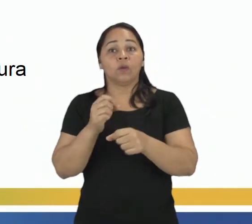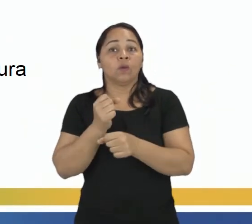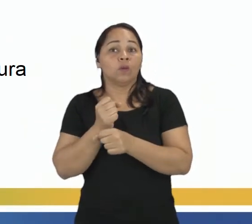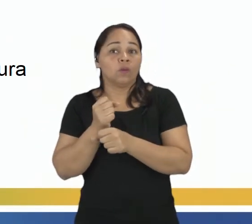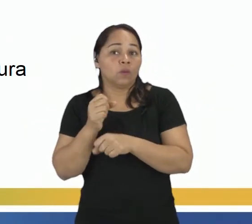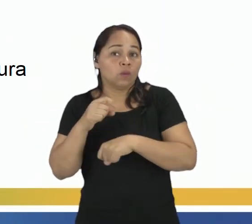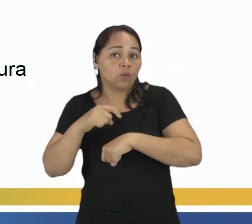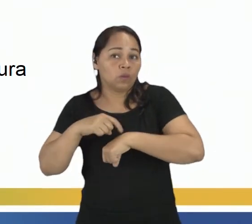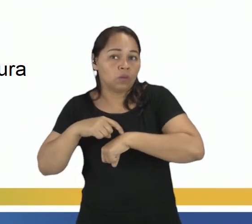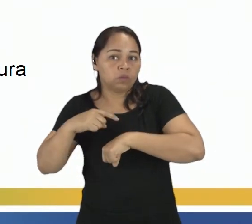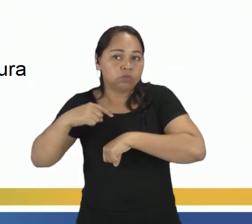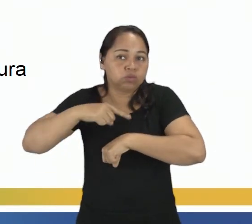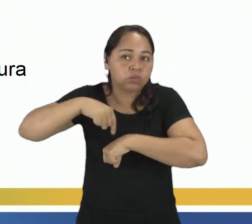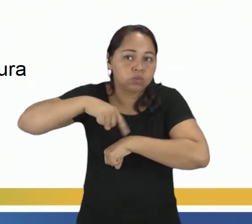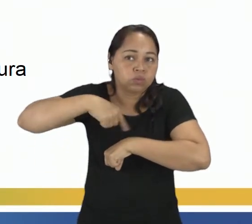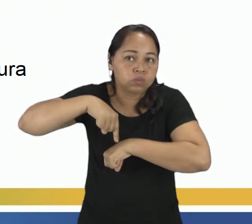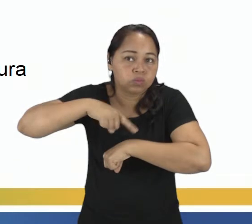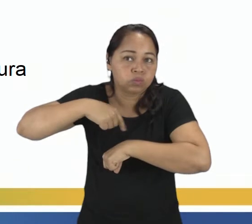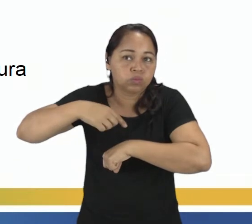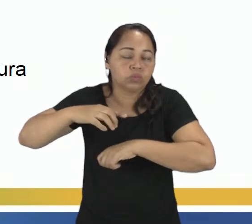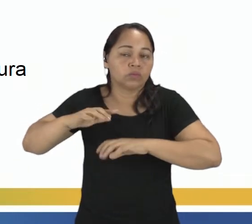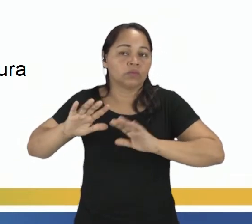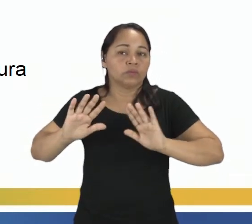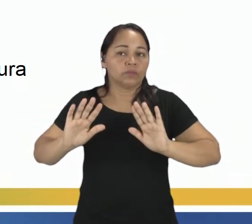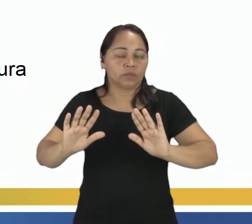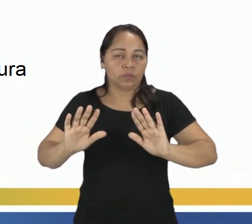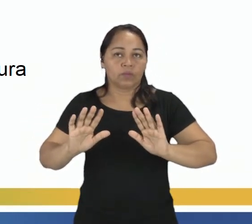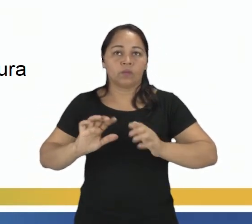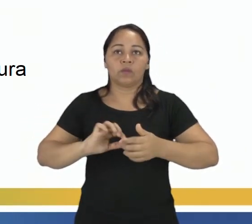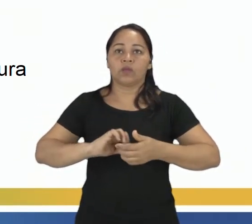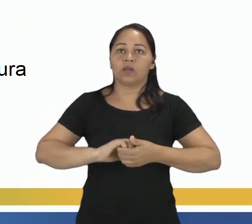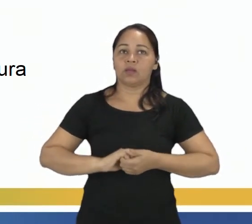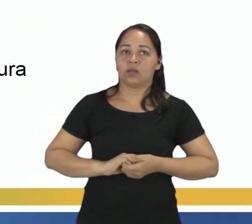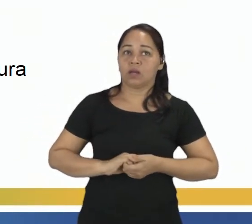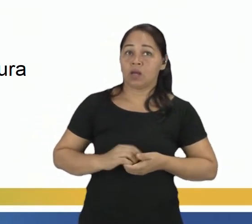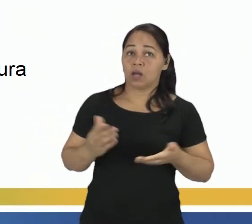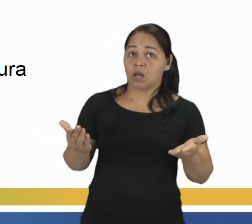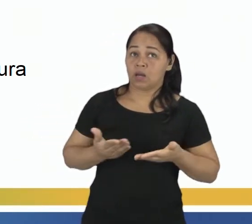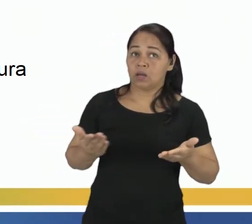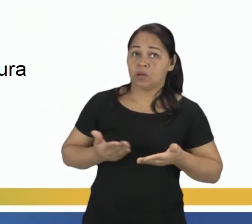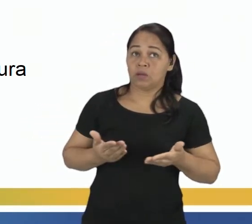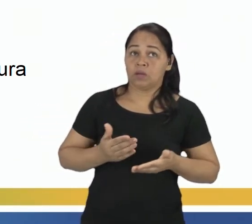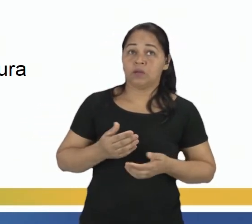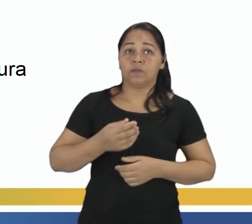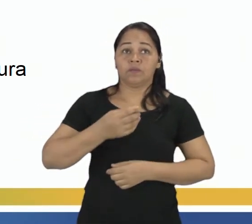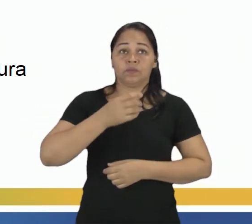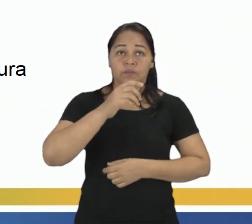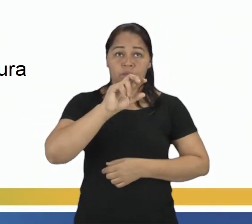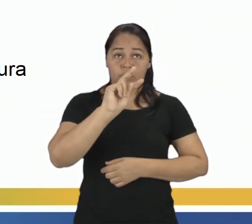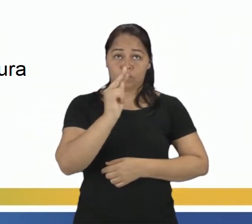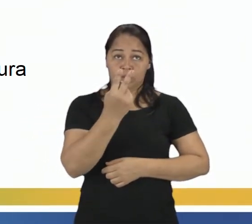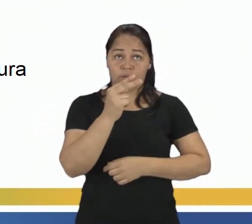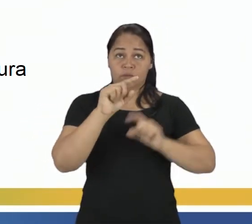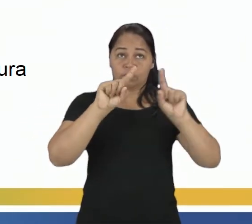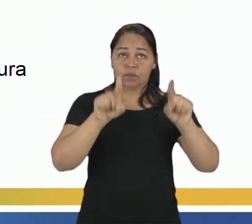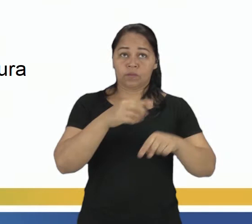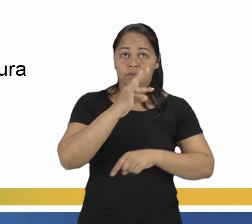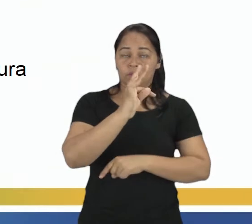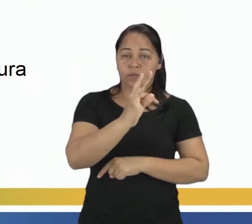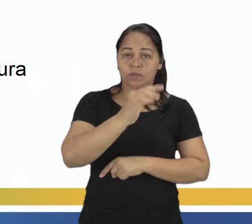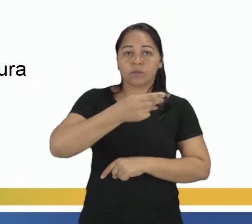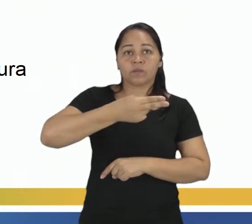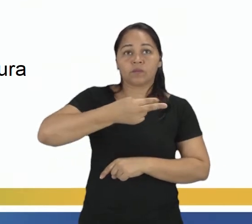a 40t menos 5t ao quadrado, onde a altura h é dada em metros